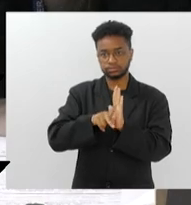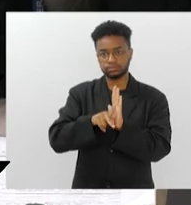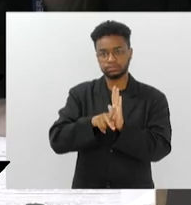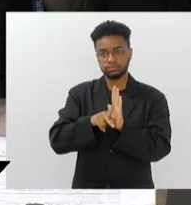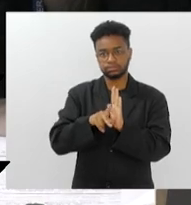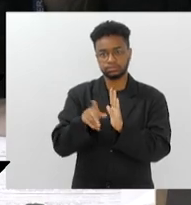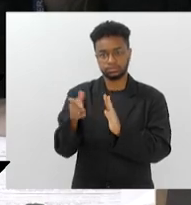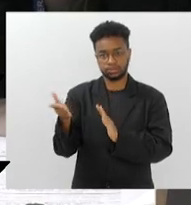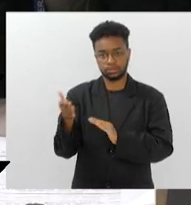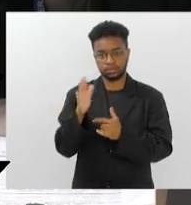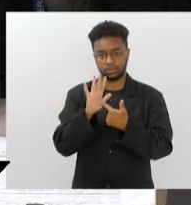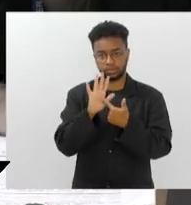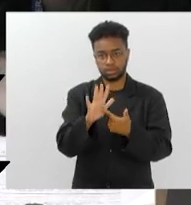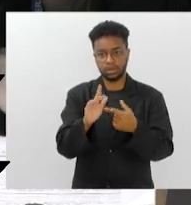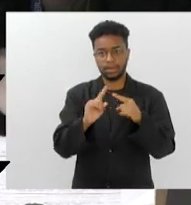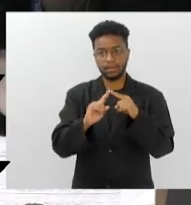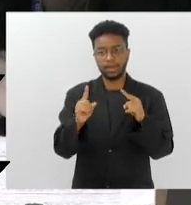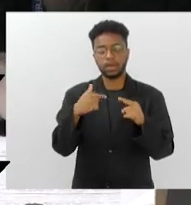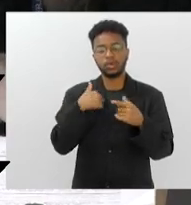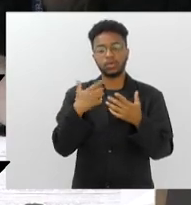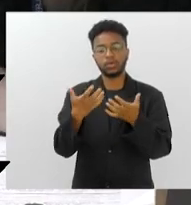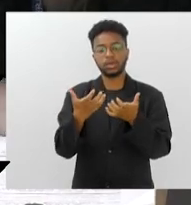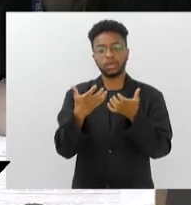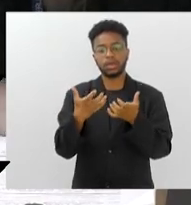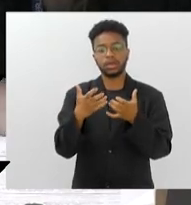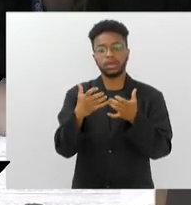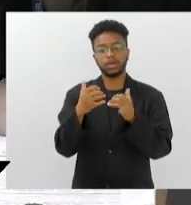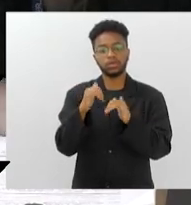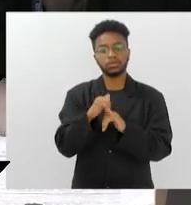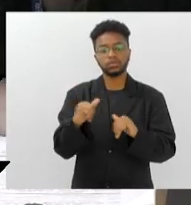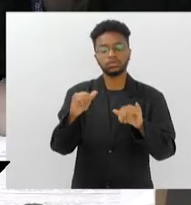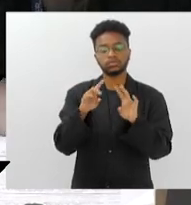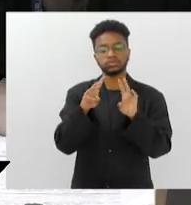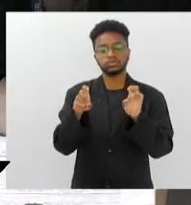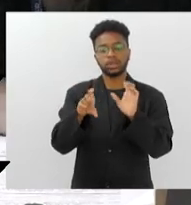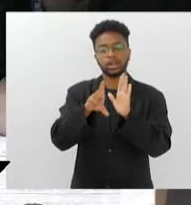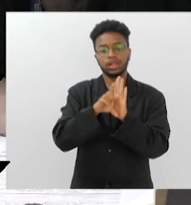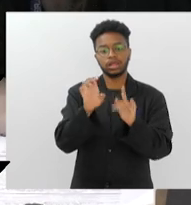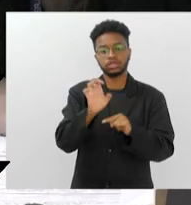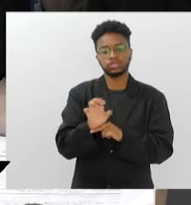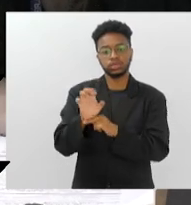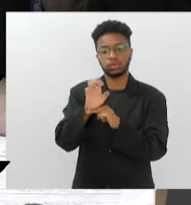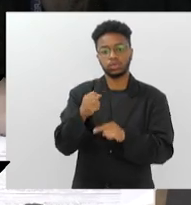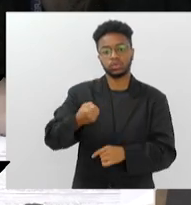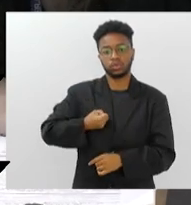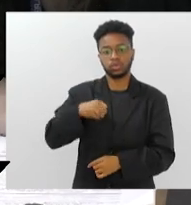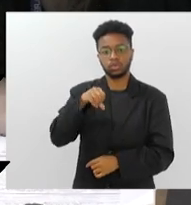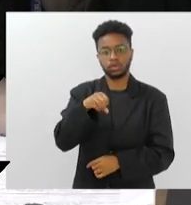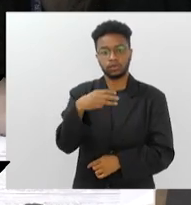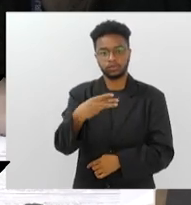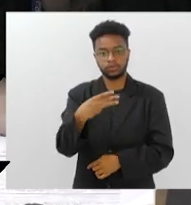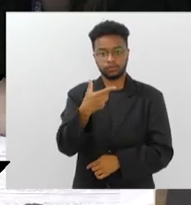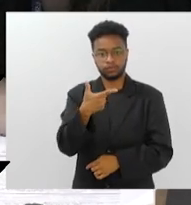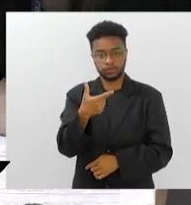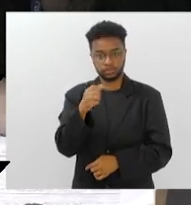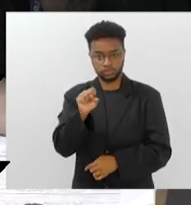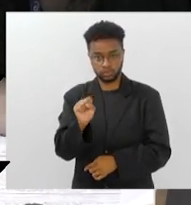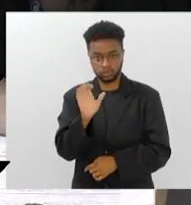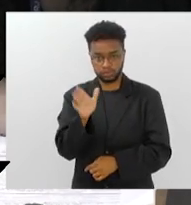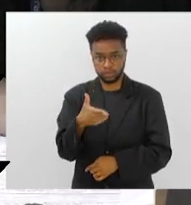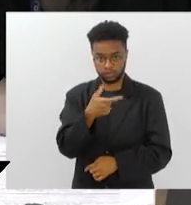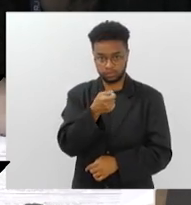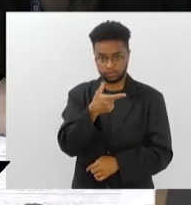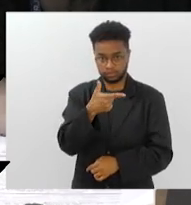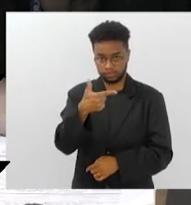lei aqui eu queria chamar atenção da lei estadual número 9328 de